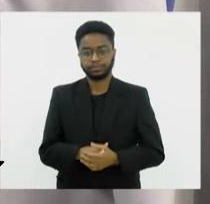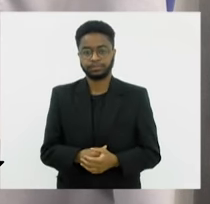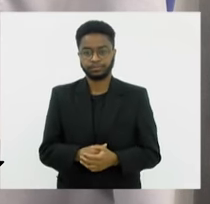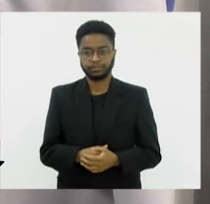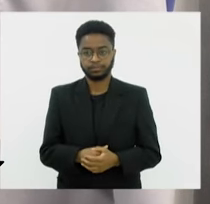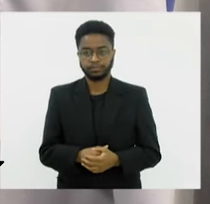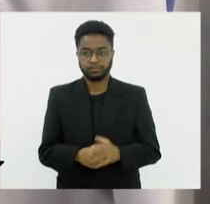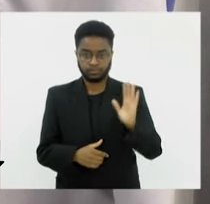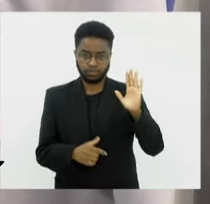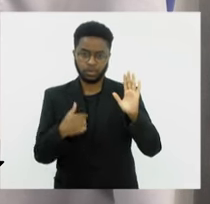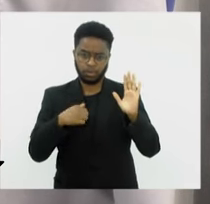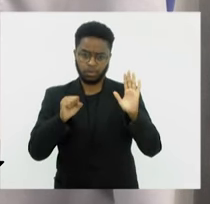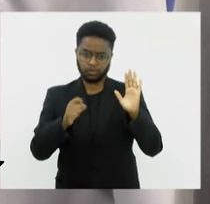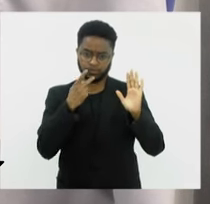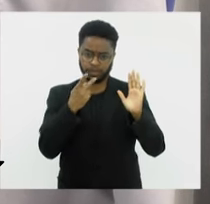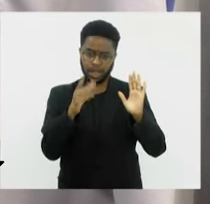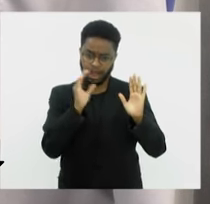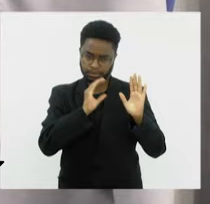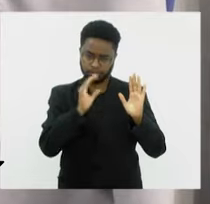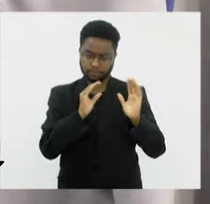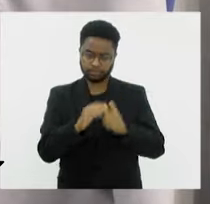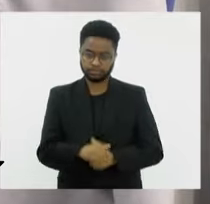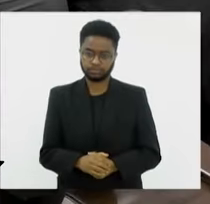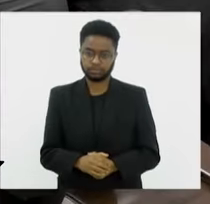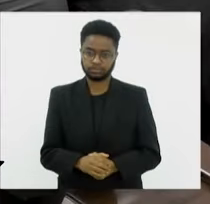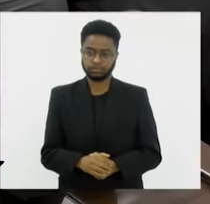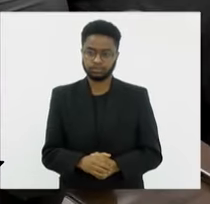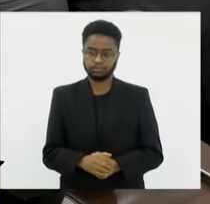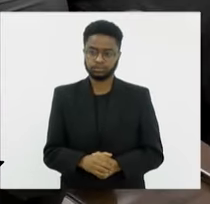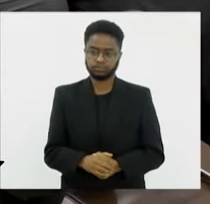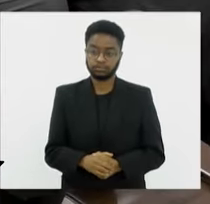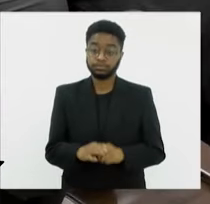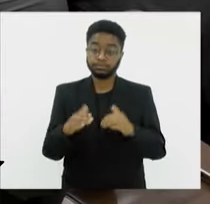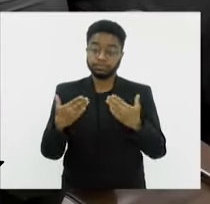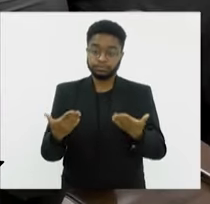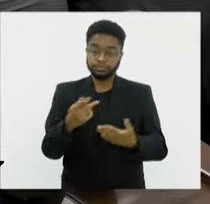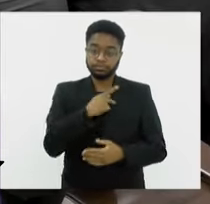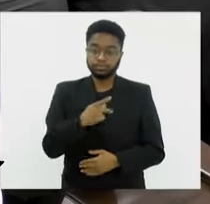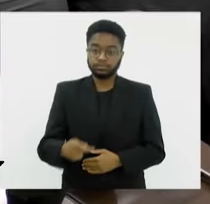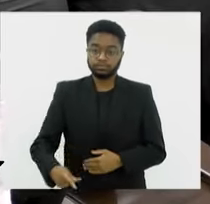Mink. Só para dar uma parte? Lógico, todos. Rapidinho. Senhor presidente,